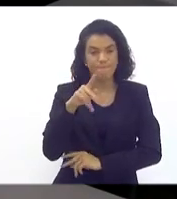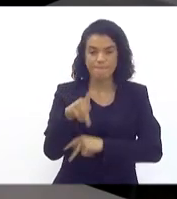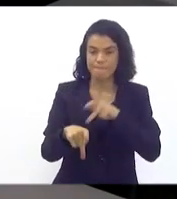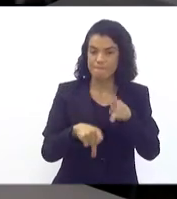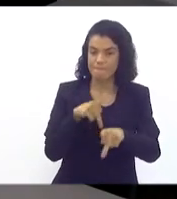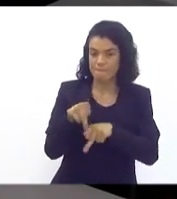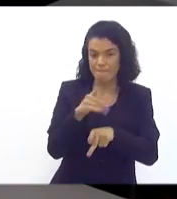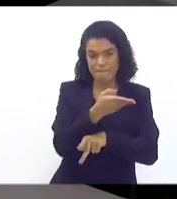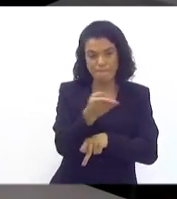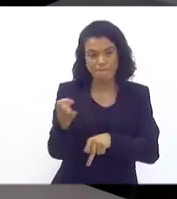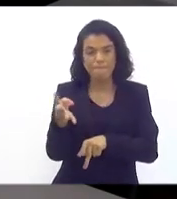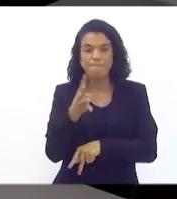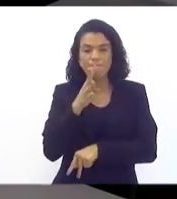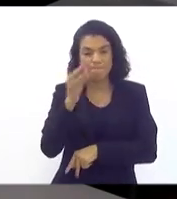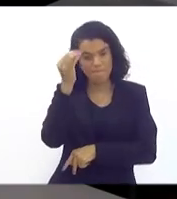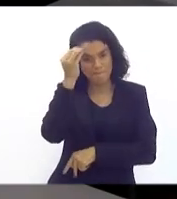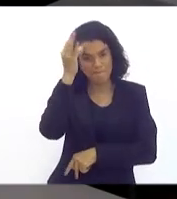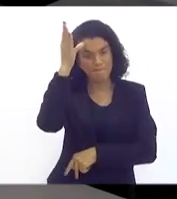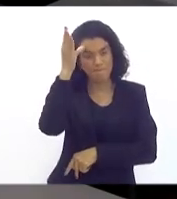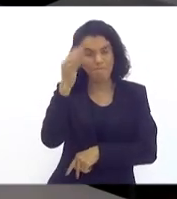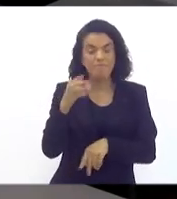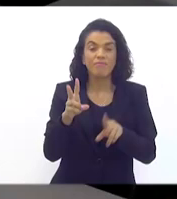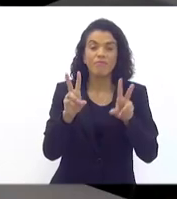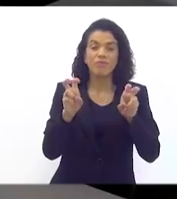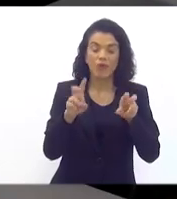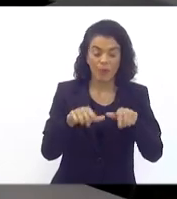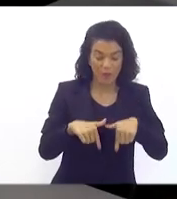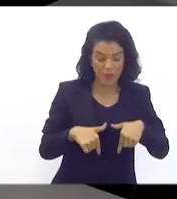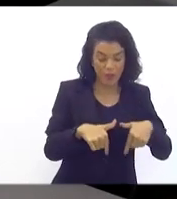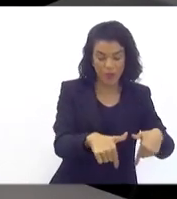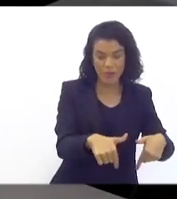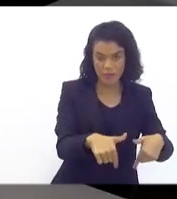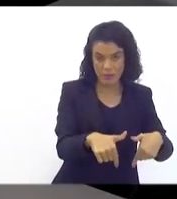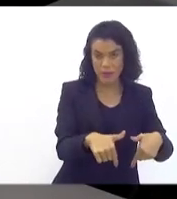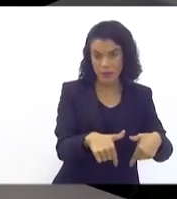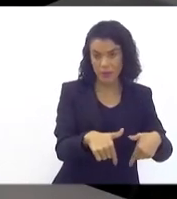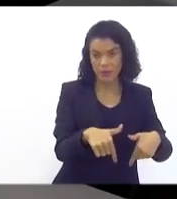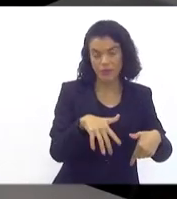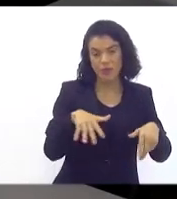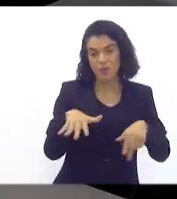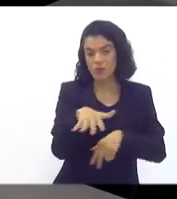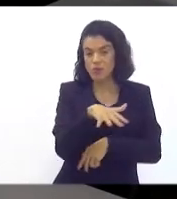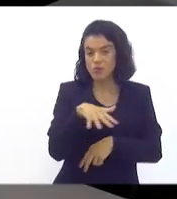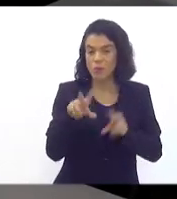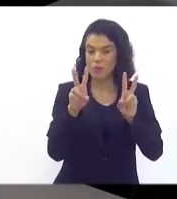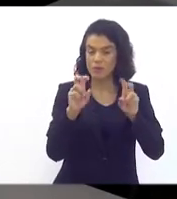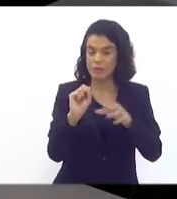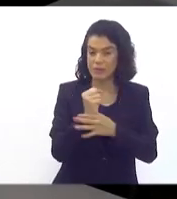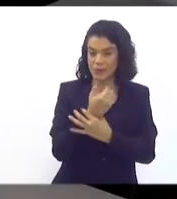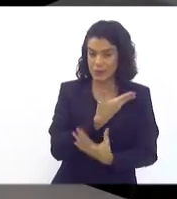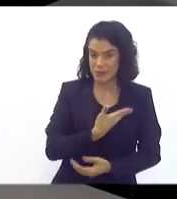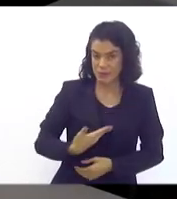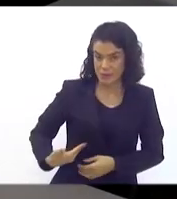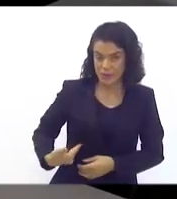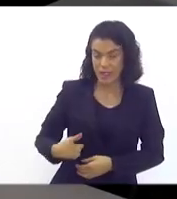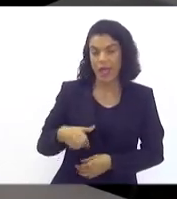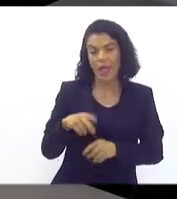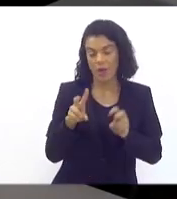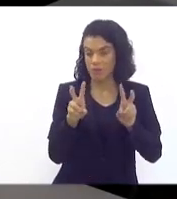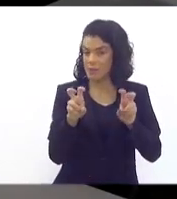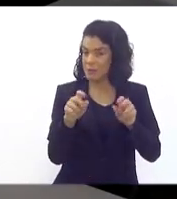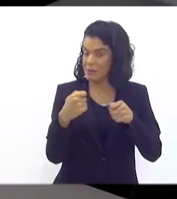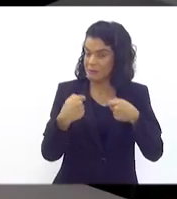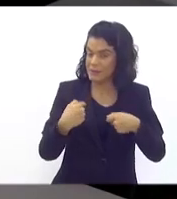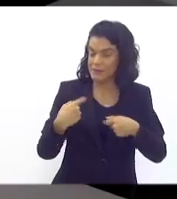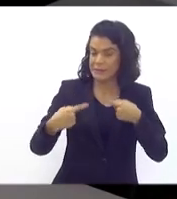hoje são conhecedores de Presidente tem a sua atuação é grande na questão do tema da Segurança Pública Esse é um tema que